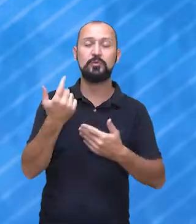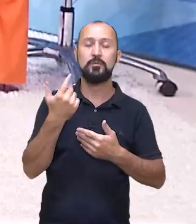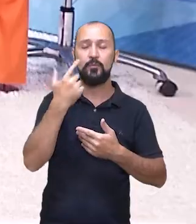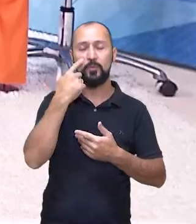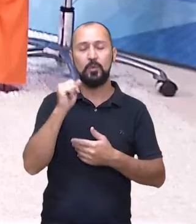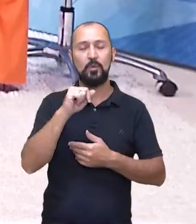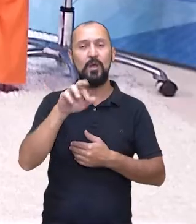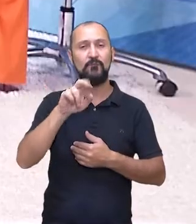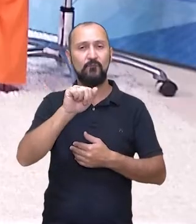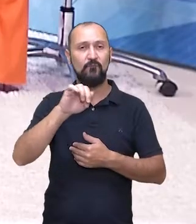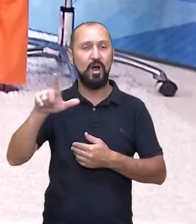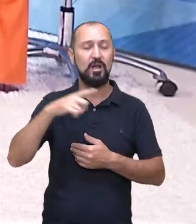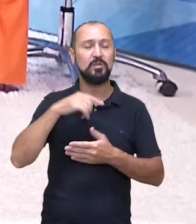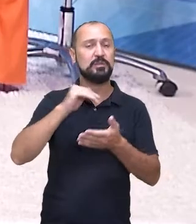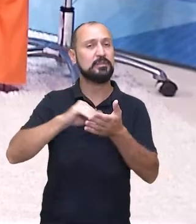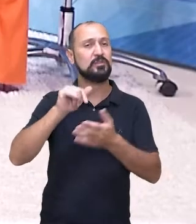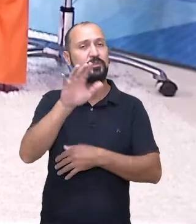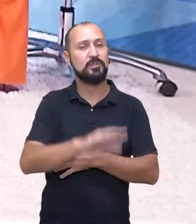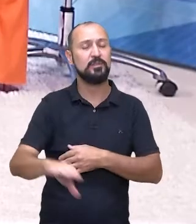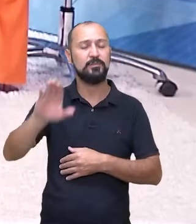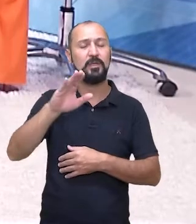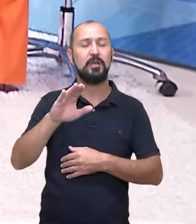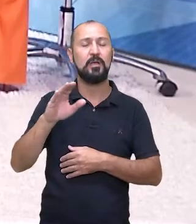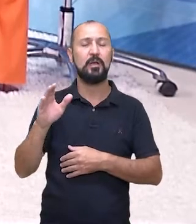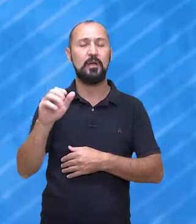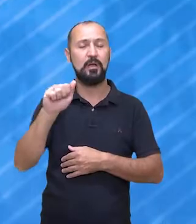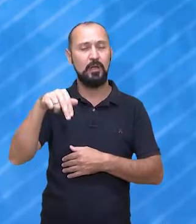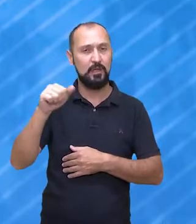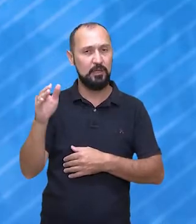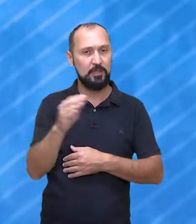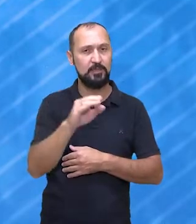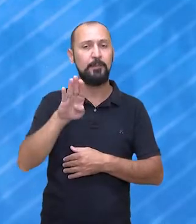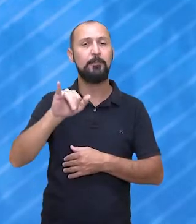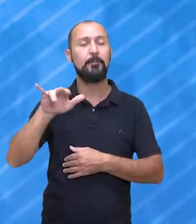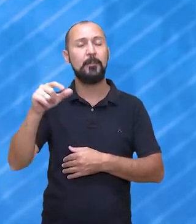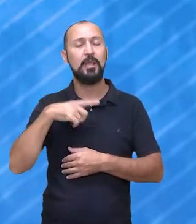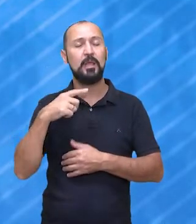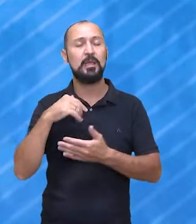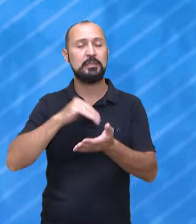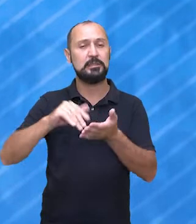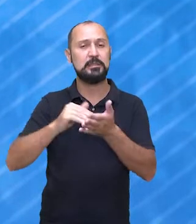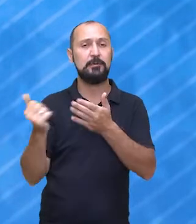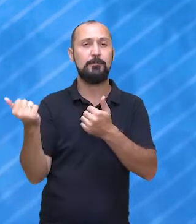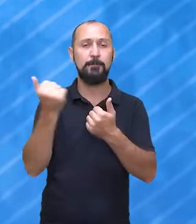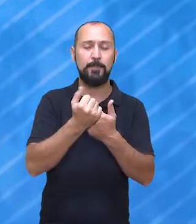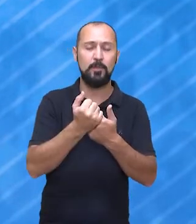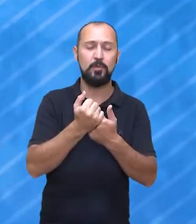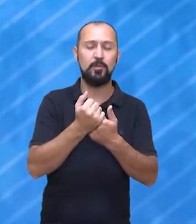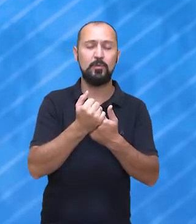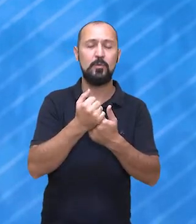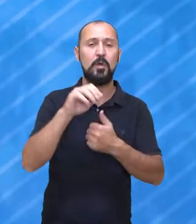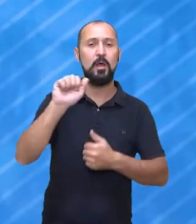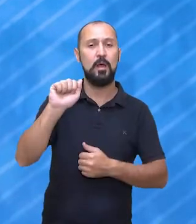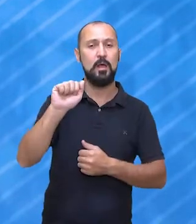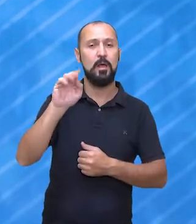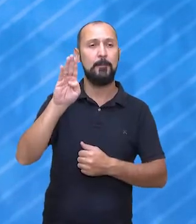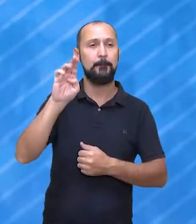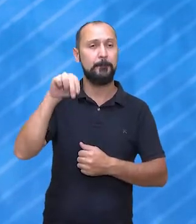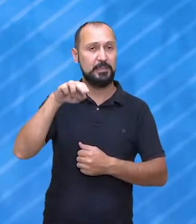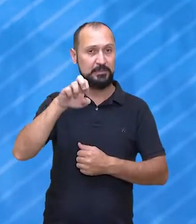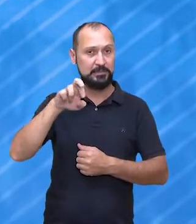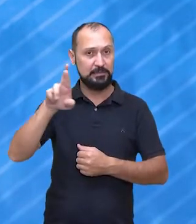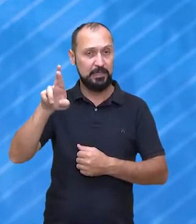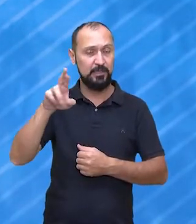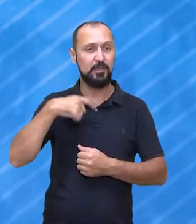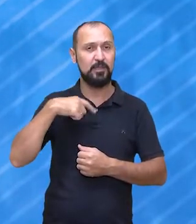ESA nós temos o Marcelo radaelli que a secretário-geral nós temos anabia Matsuri que a secretária adjunta e o Abner